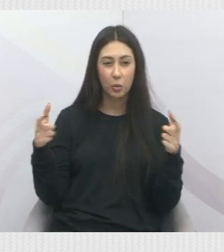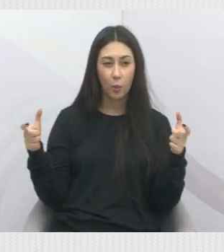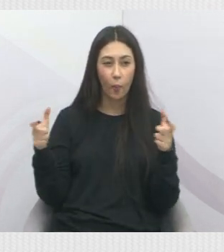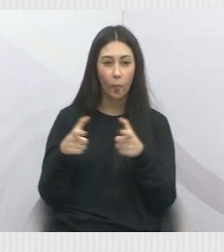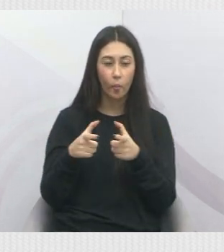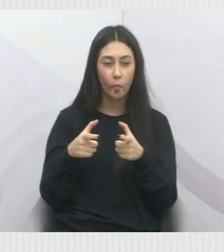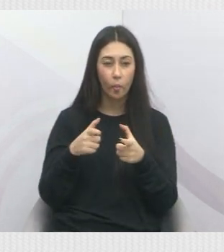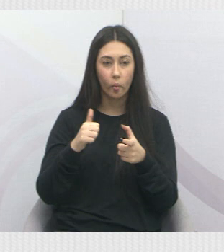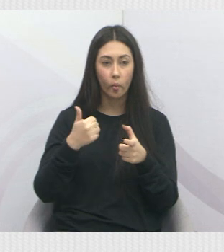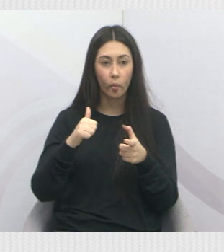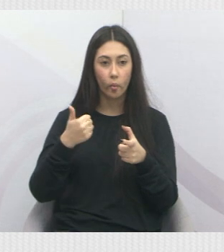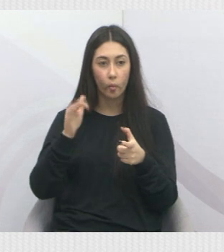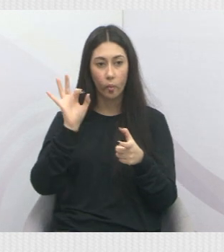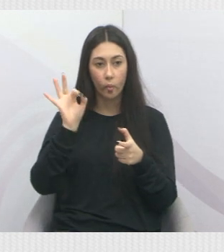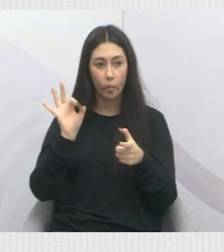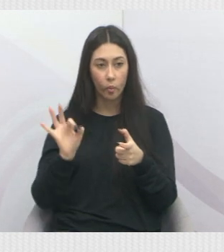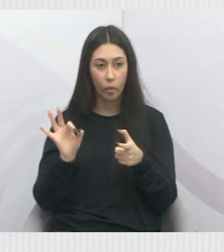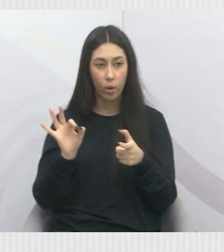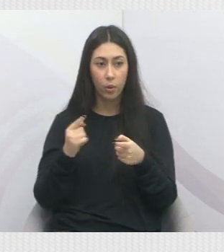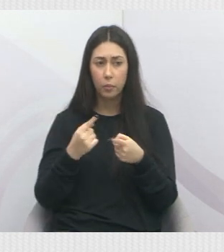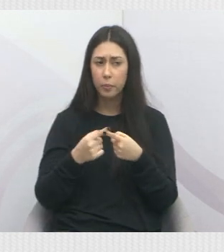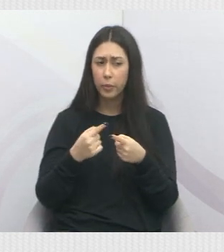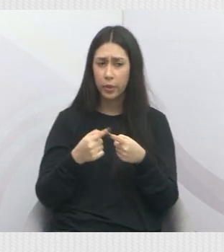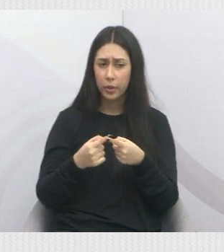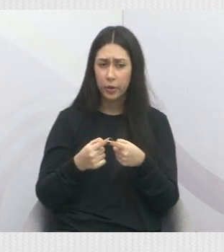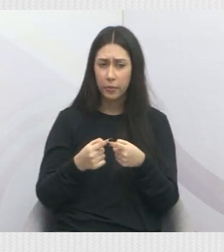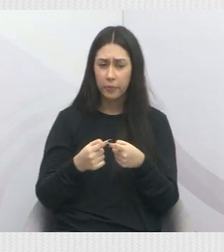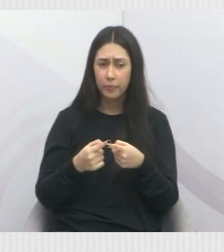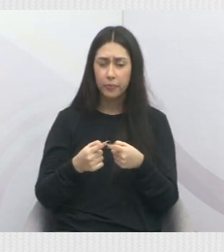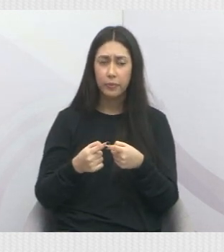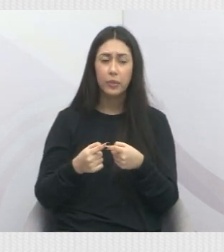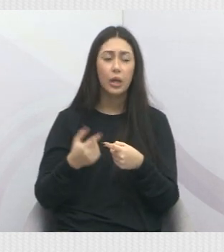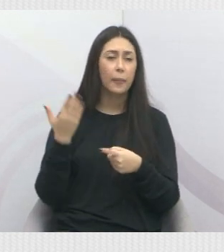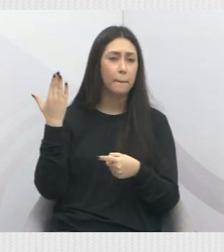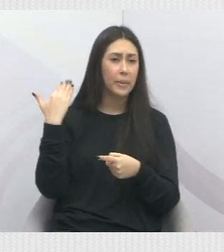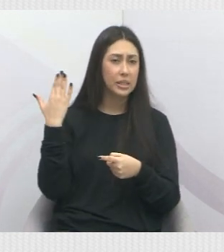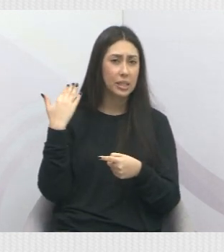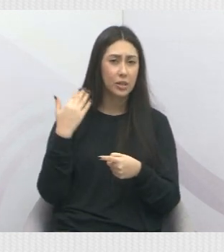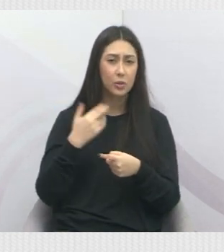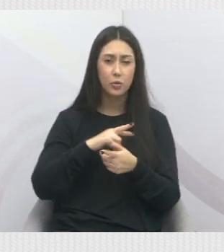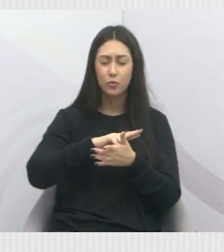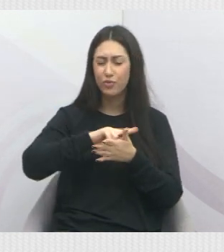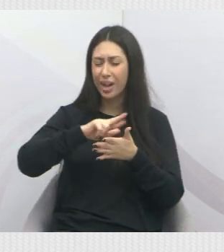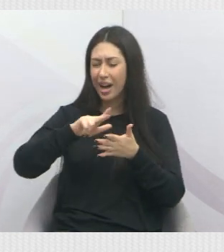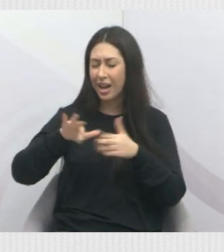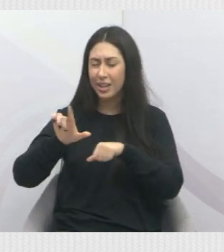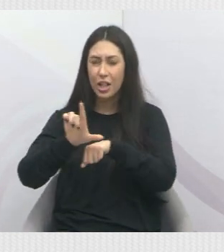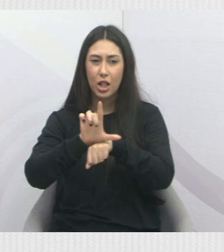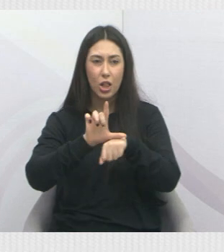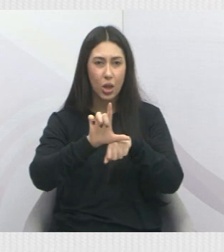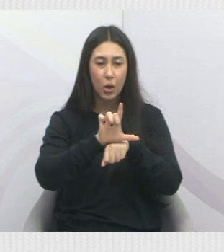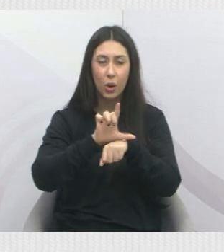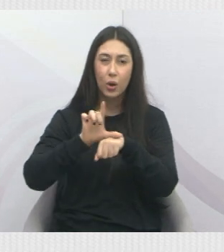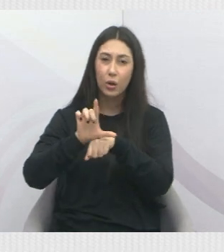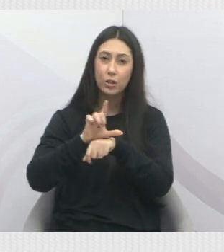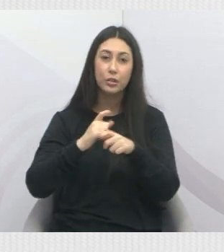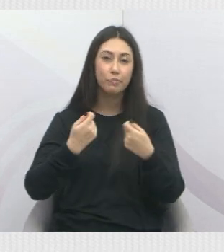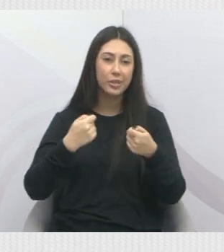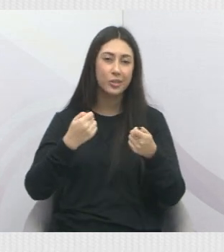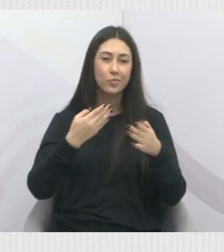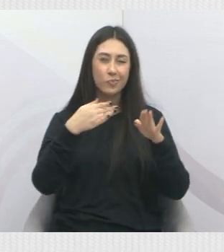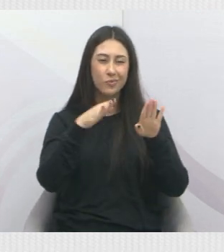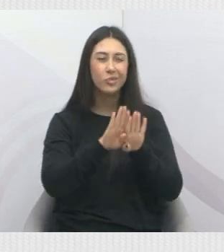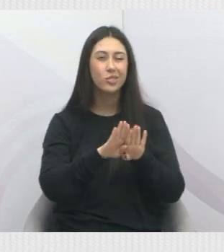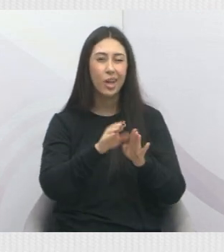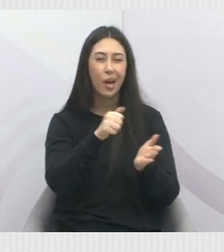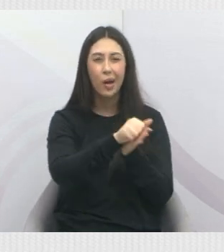de 11%. Por quê? Nesse período, na fase emergencial, com certeza, muitos estabelecimentos foram autuados,